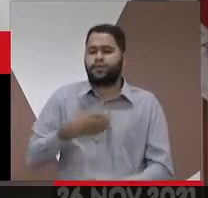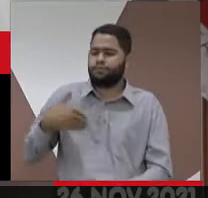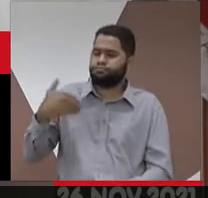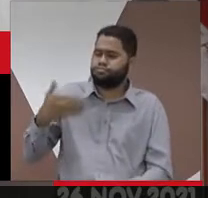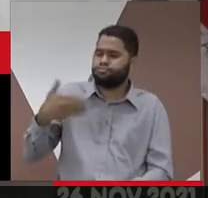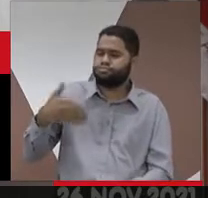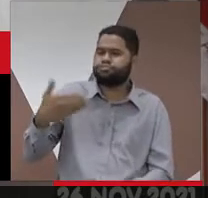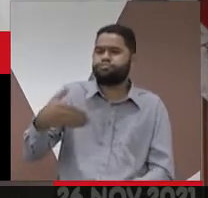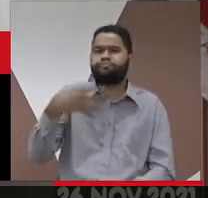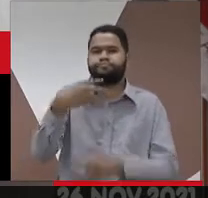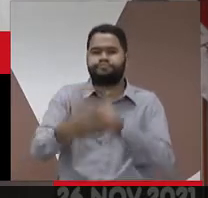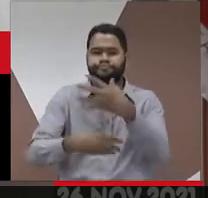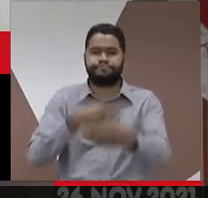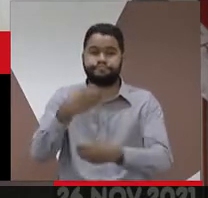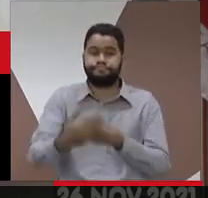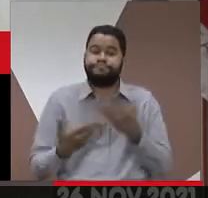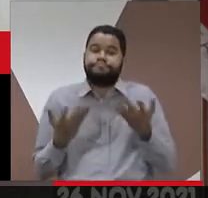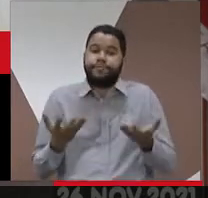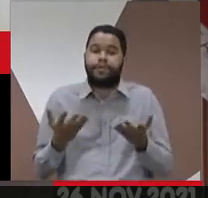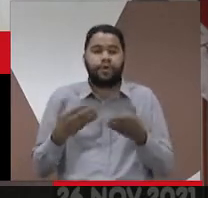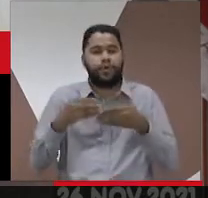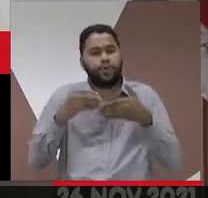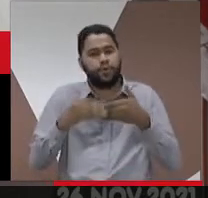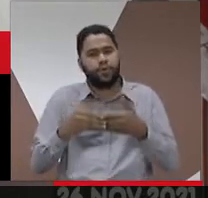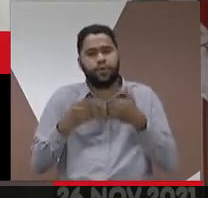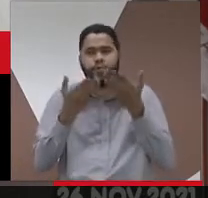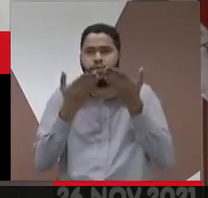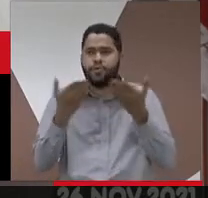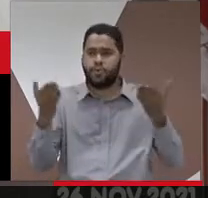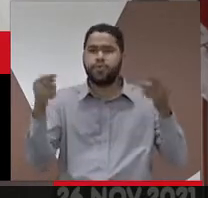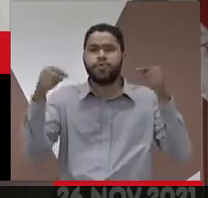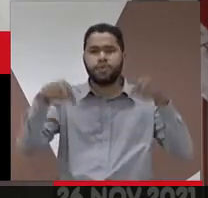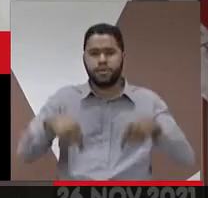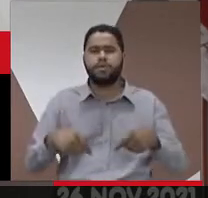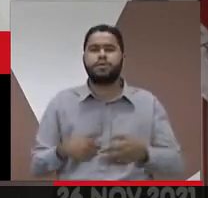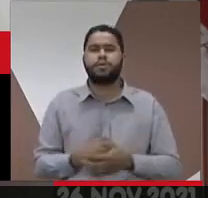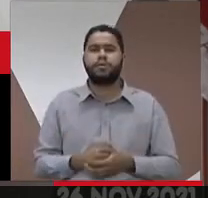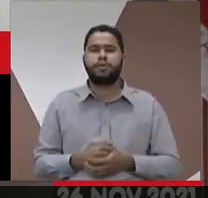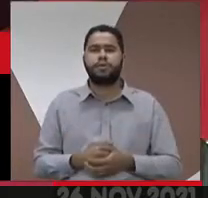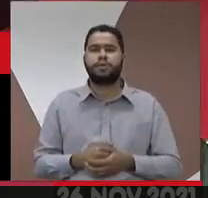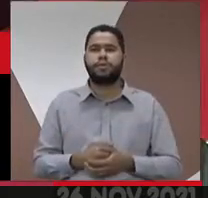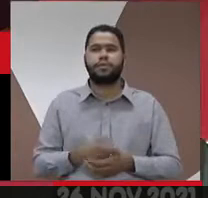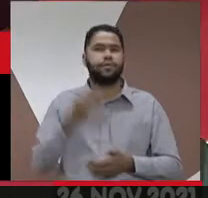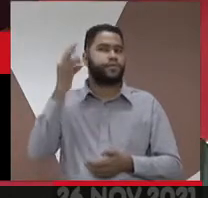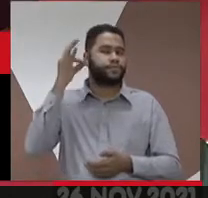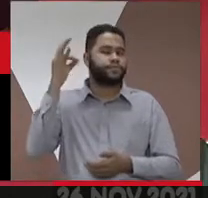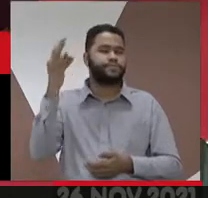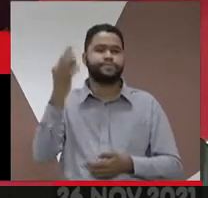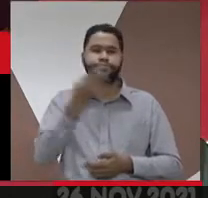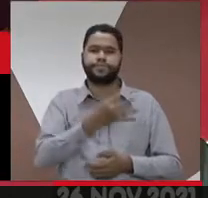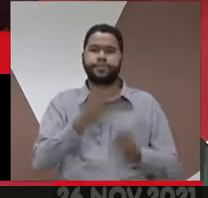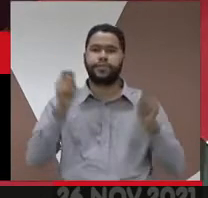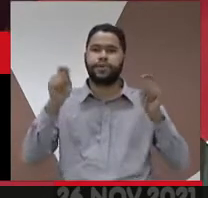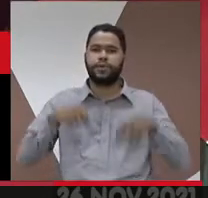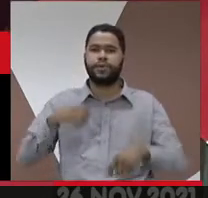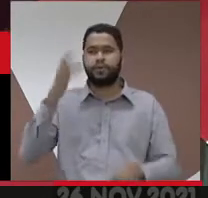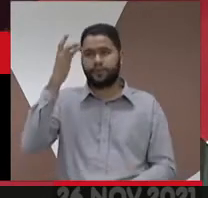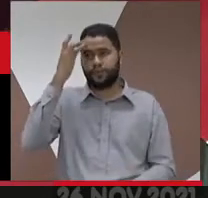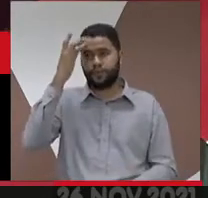gerações. Então, diante disso, eu quero cumprimentar todos e todas que estão aqui. Vou tirar a máscara, né, para poder